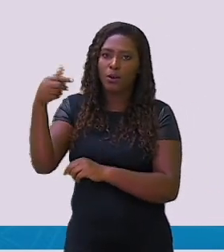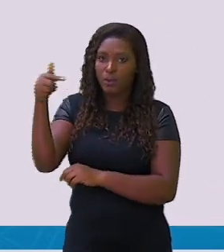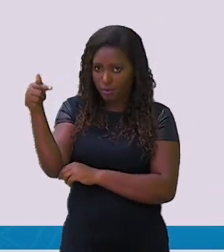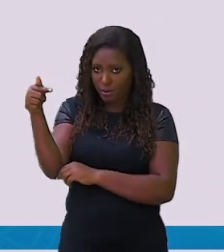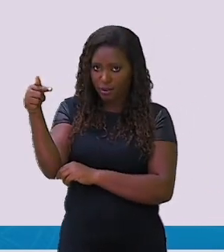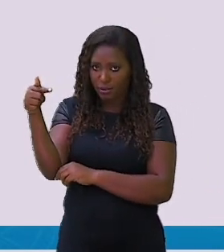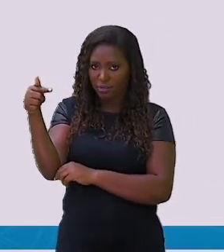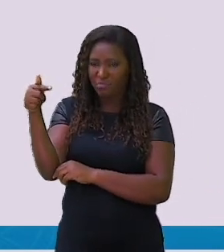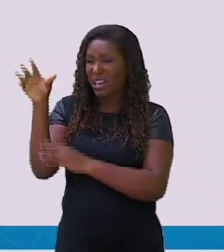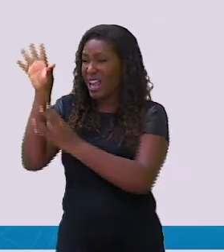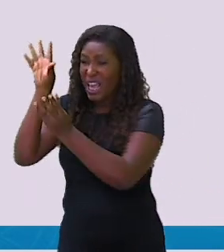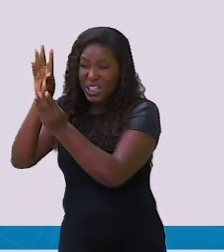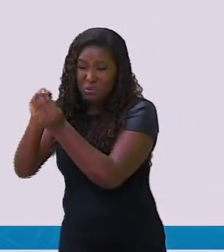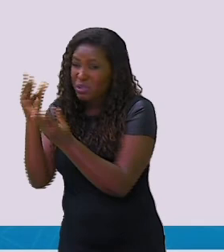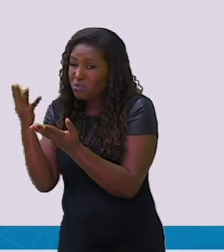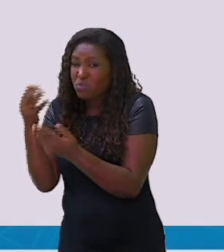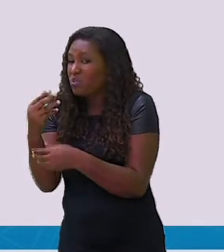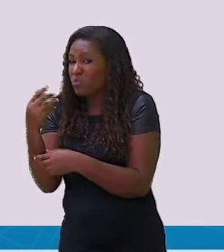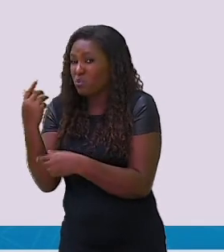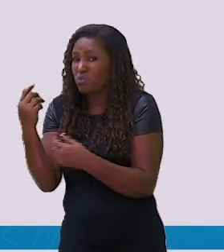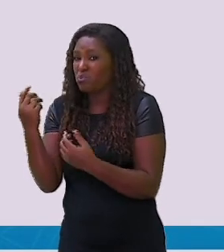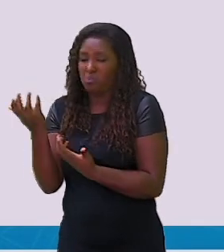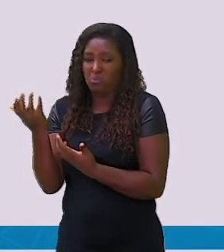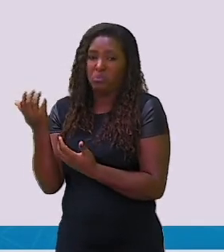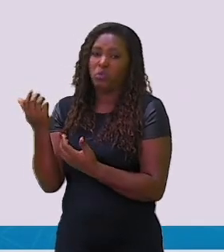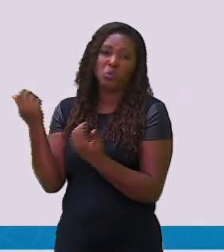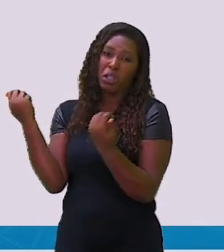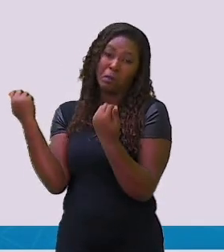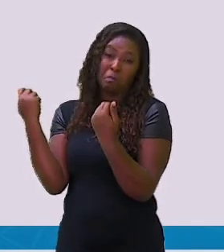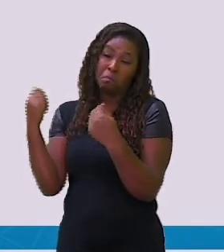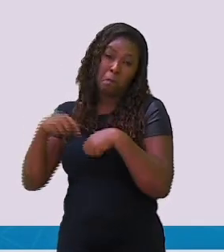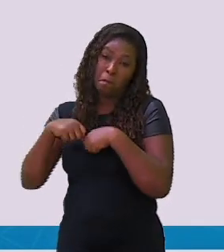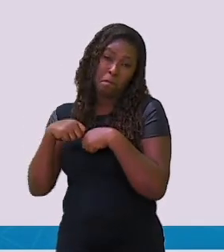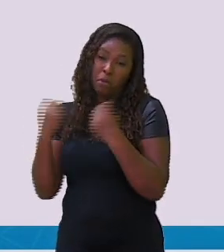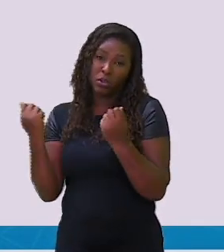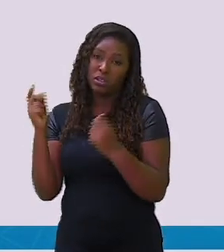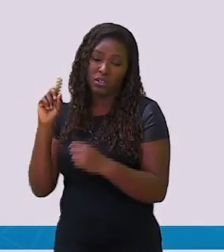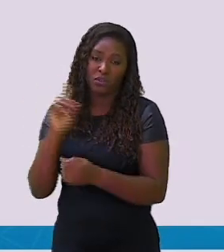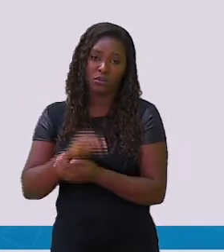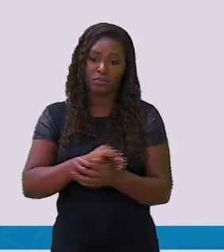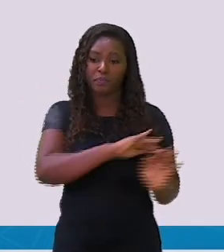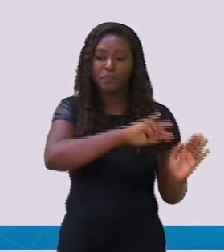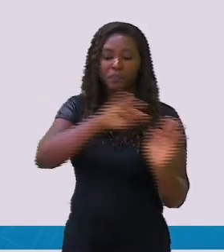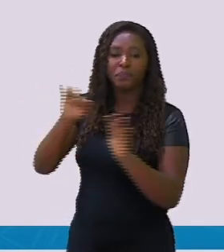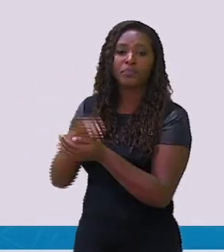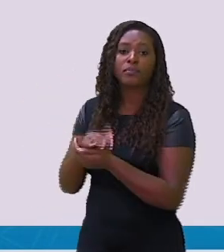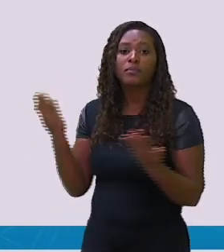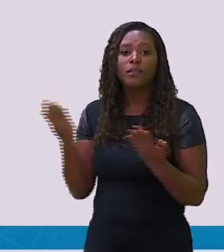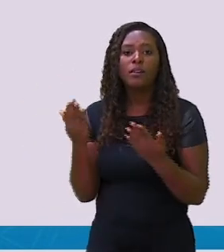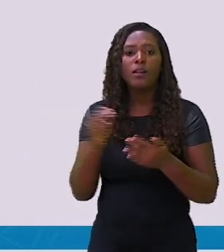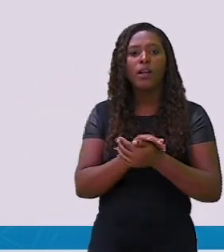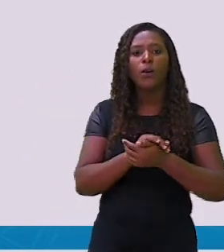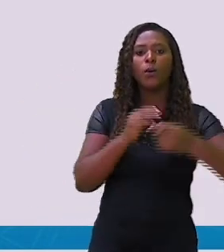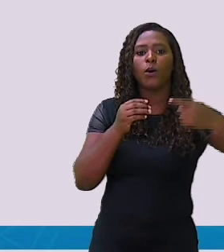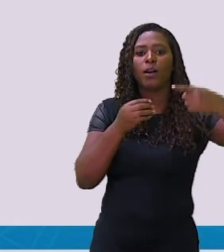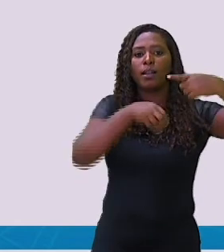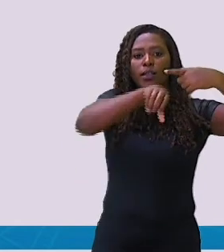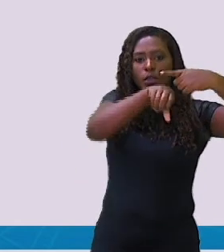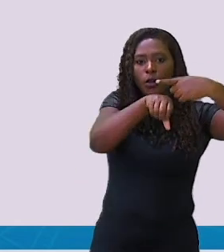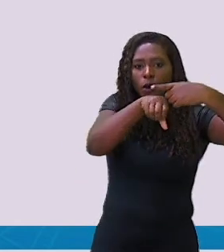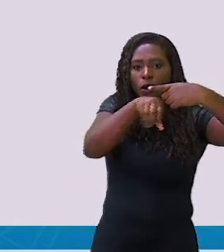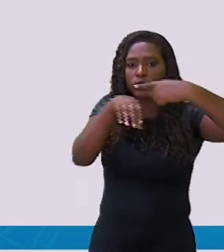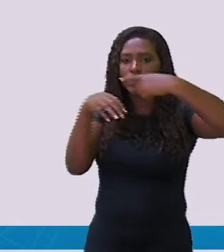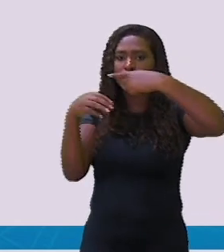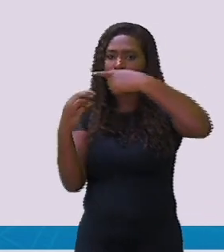e aqui os denominadores são nove e três vou fazer aqui vou dividir